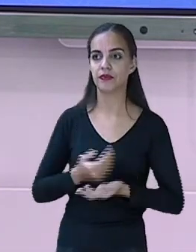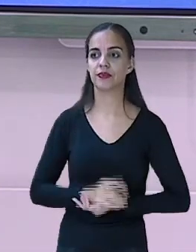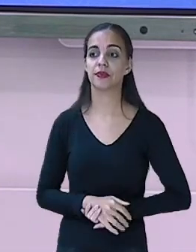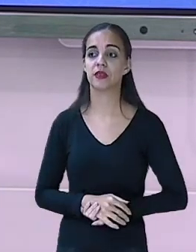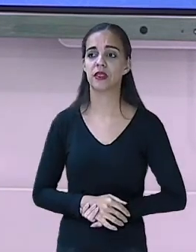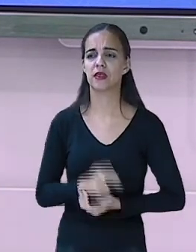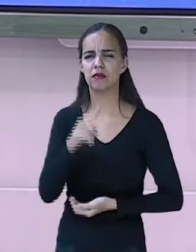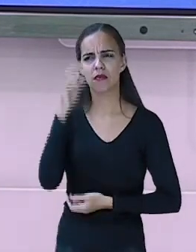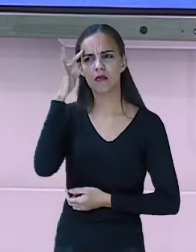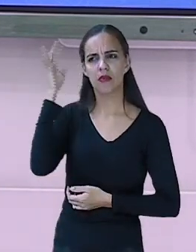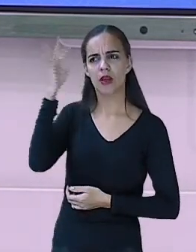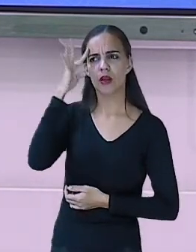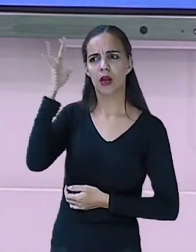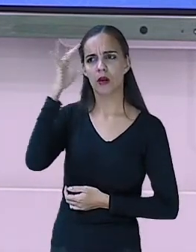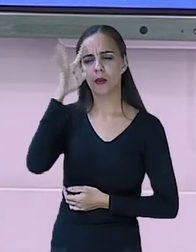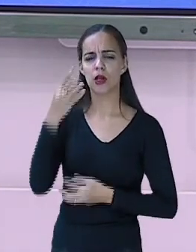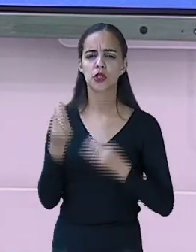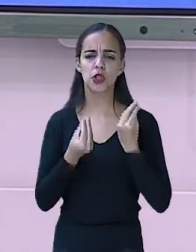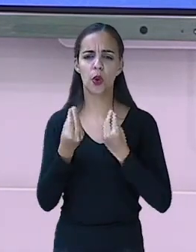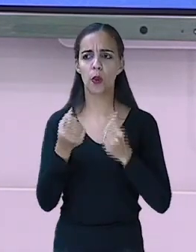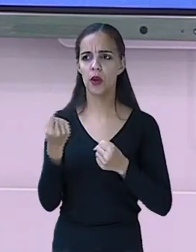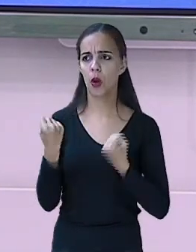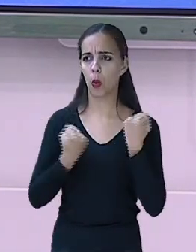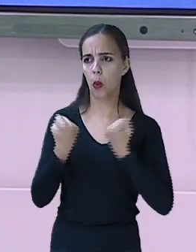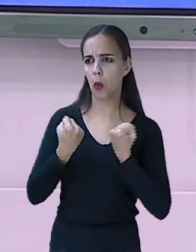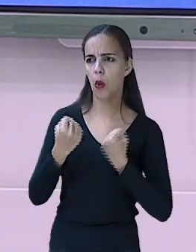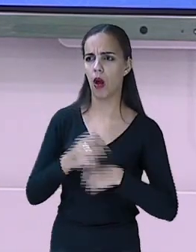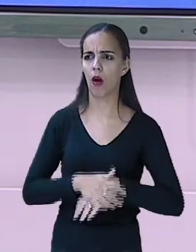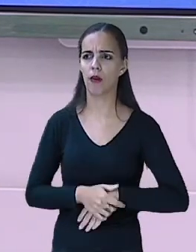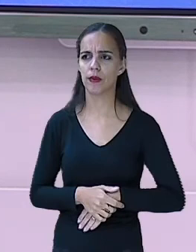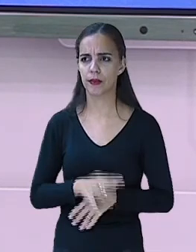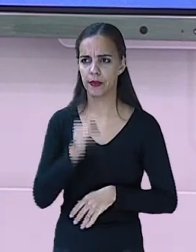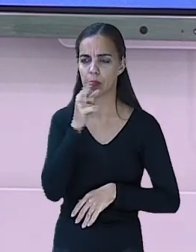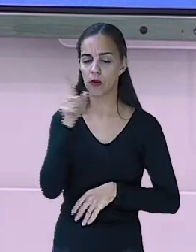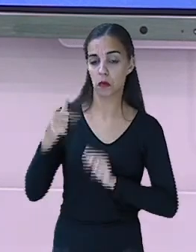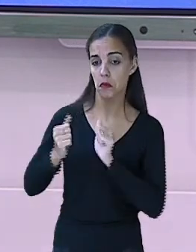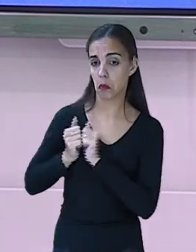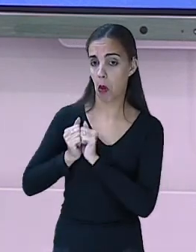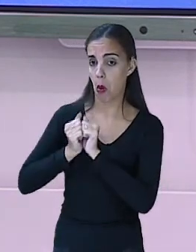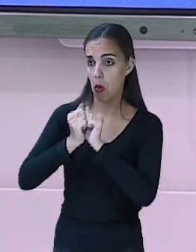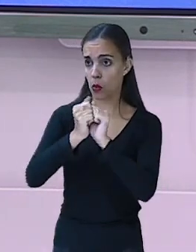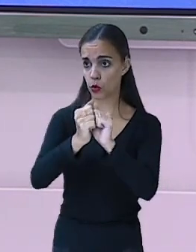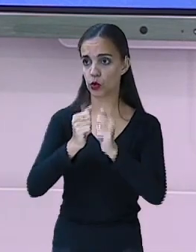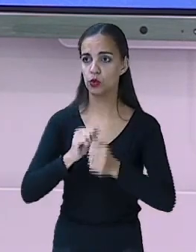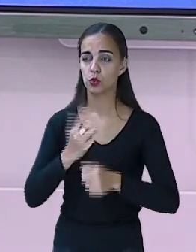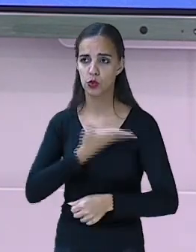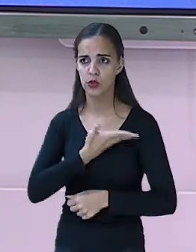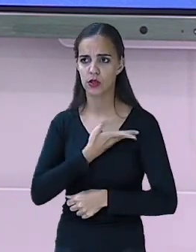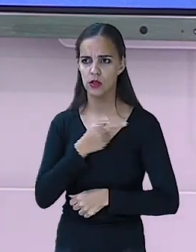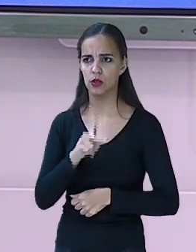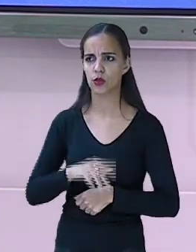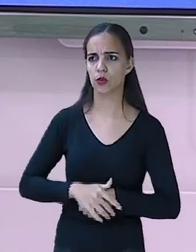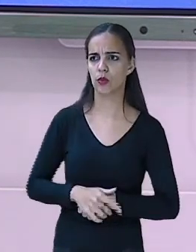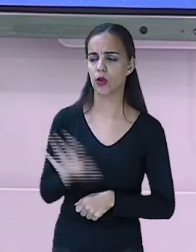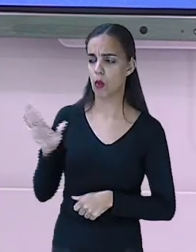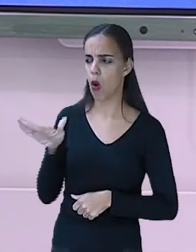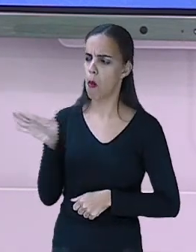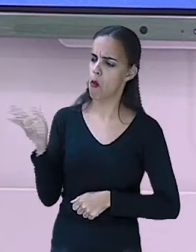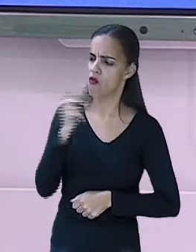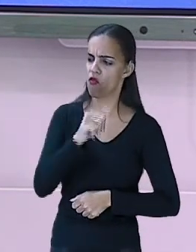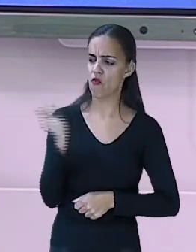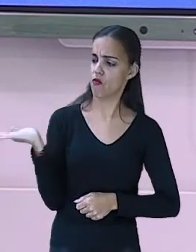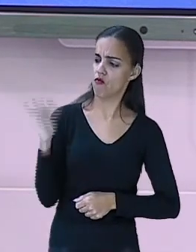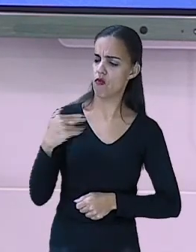mas imaginemos que ele foi comprar o carro e aí você foi acompanhando o seu amigo porque ele te chamou